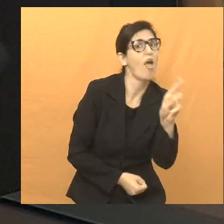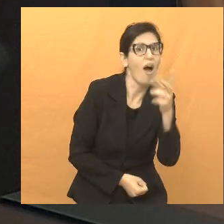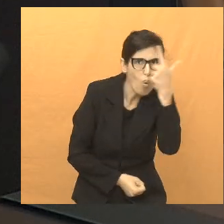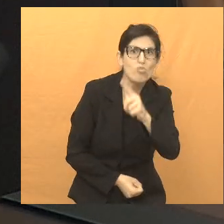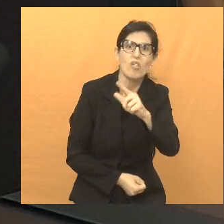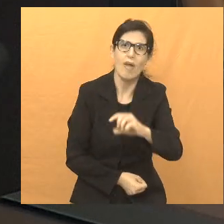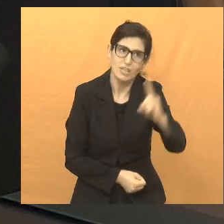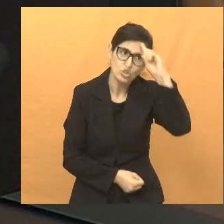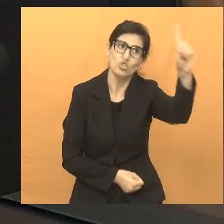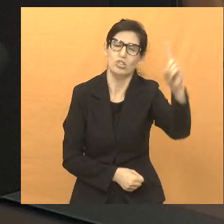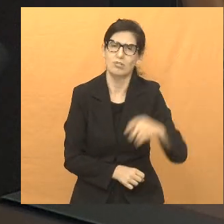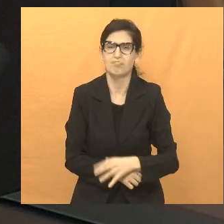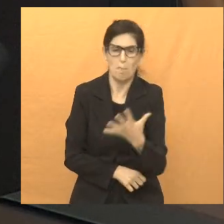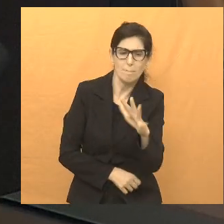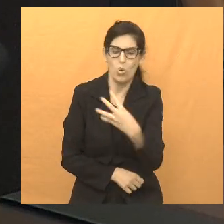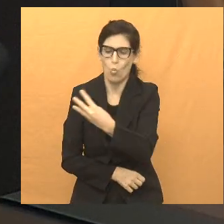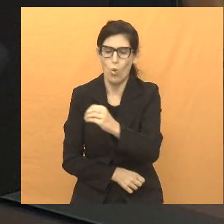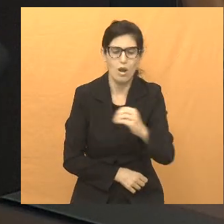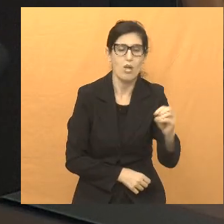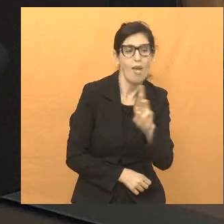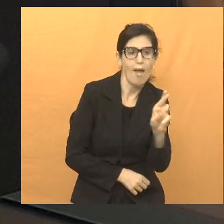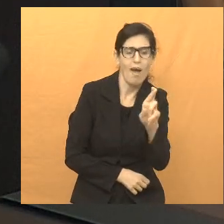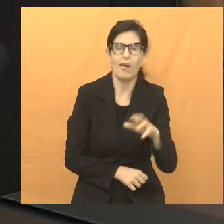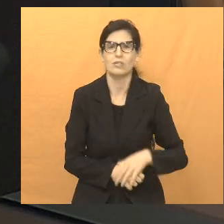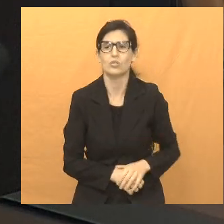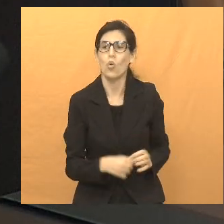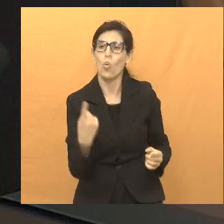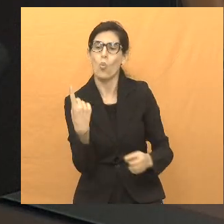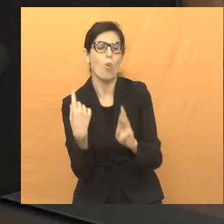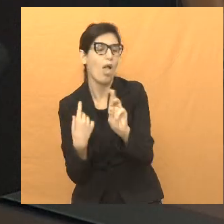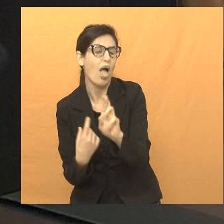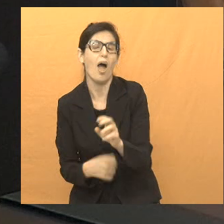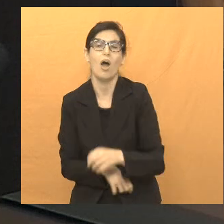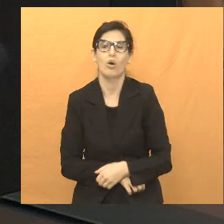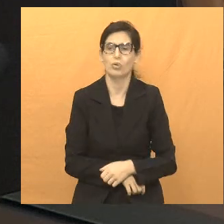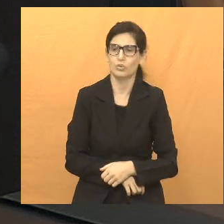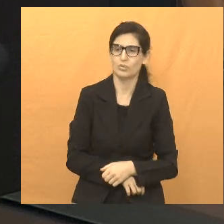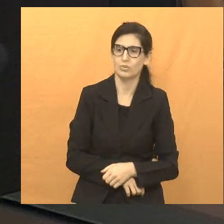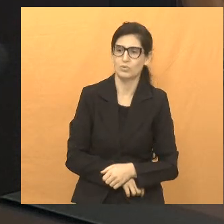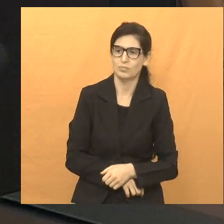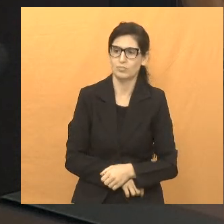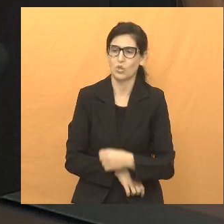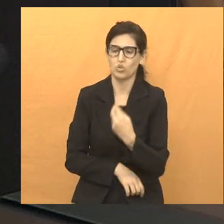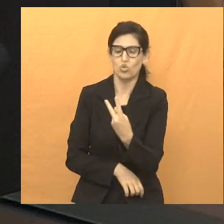tem mais de 50 centavos. Tem só de R$1, R$2, R$50.